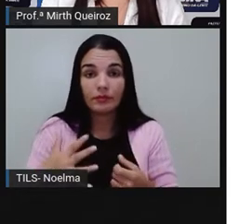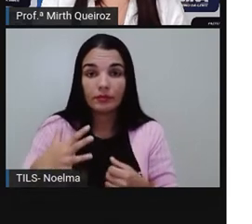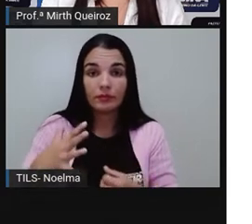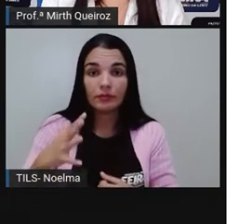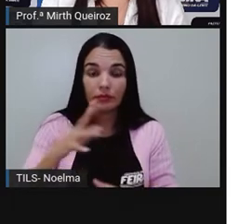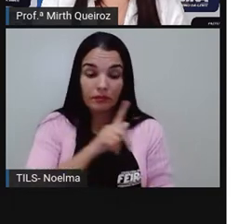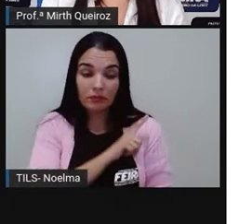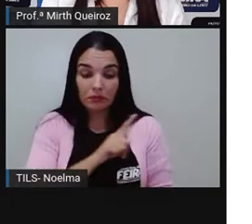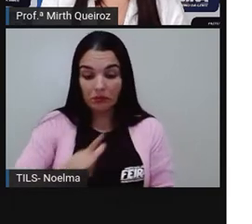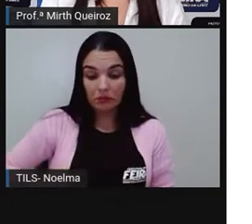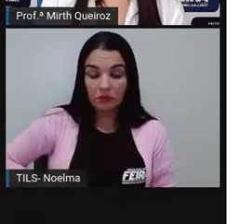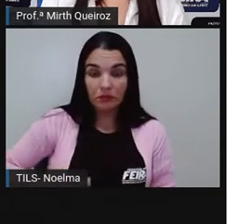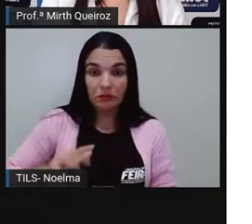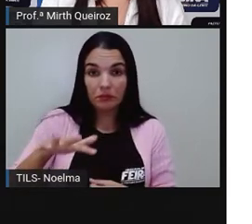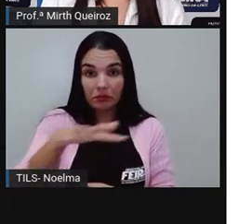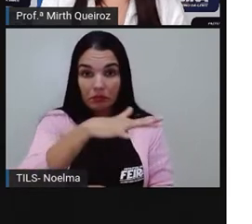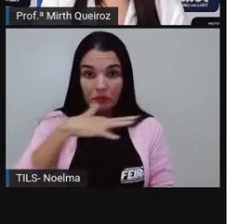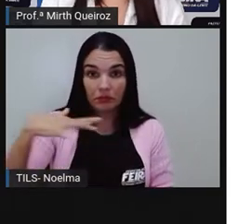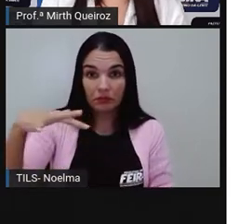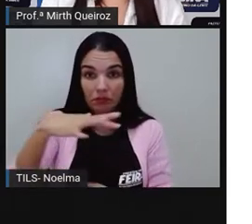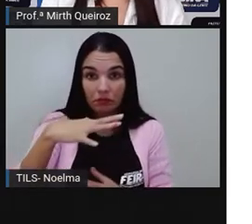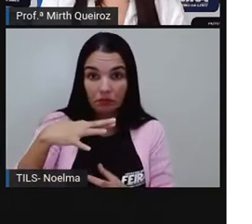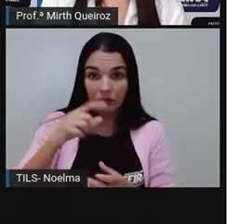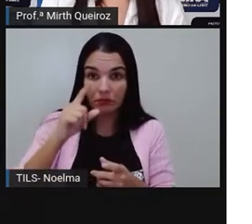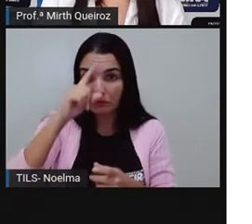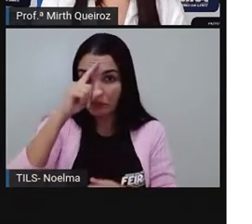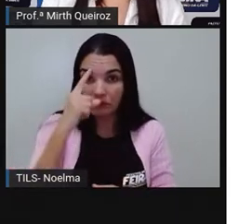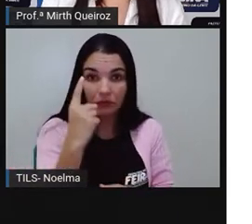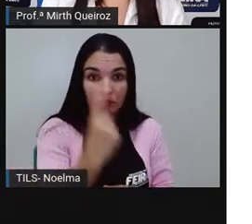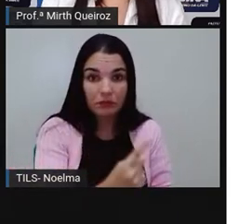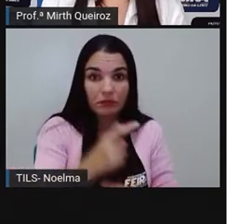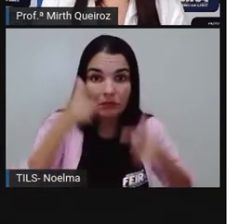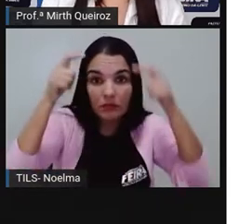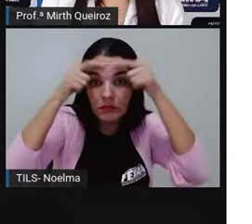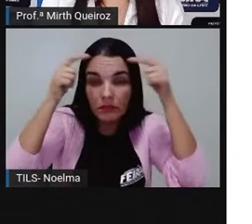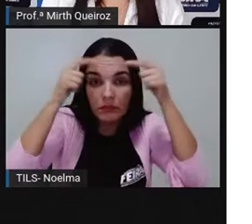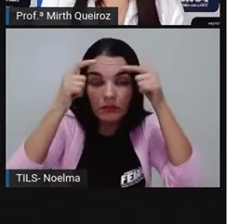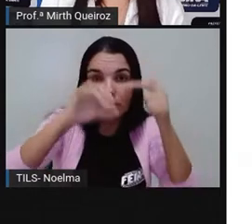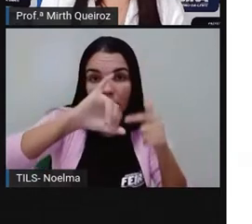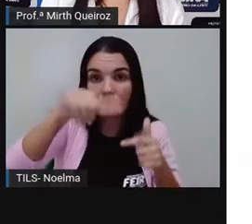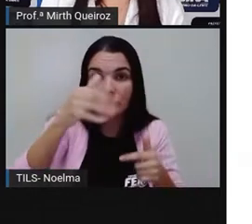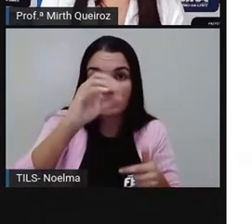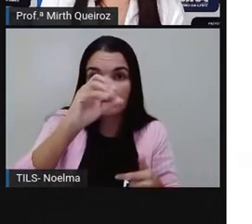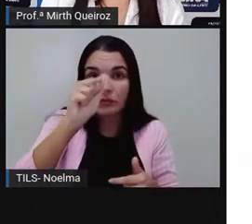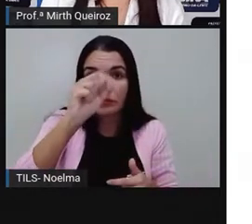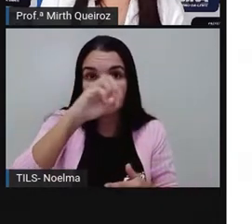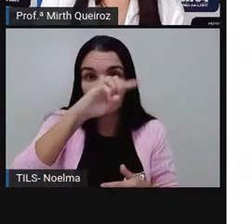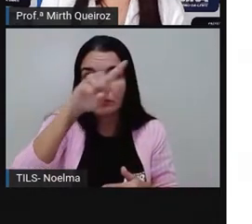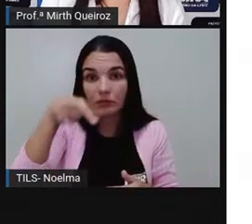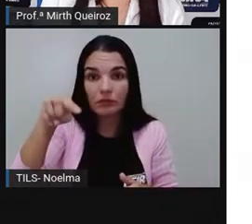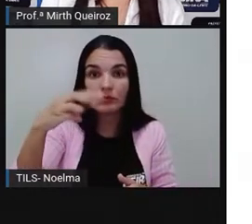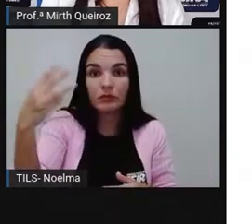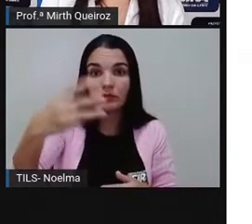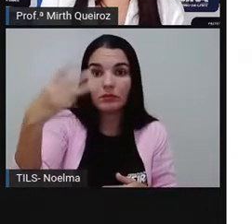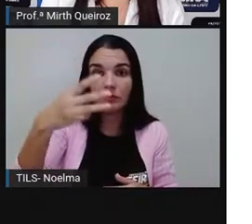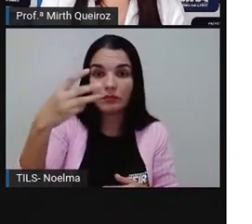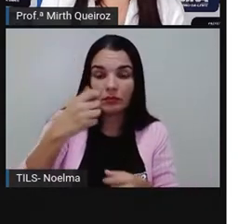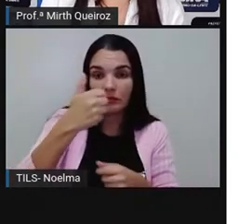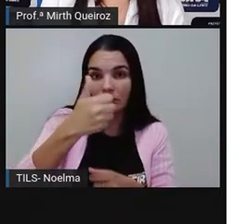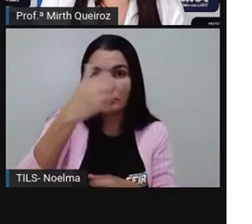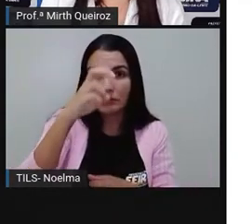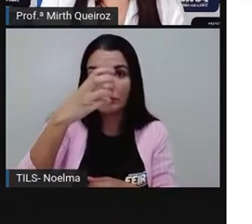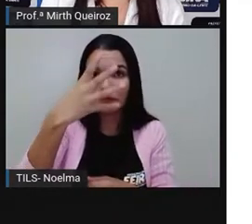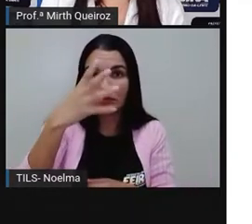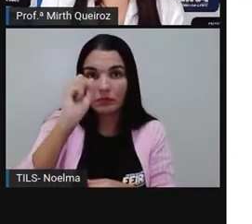ordem do rei português, Dom João III, em 1548. No ano seguinte, nomeou-se